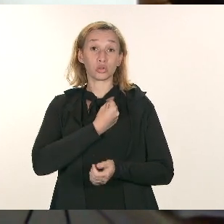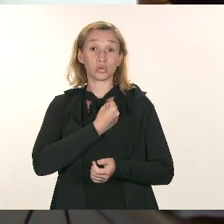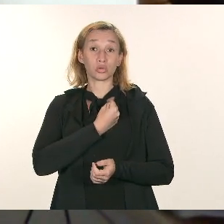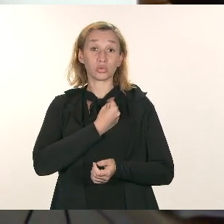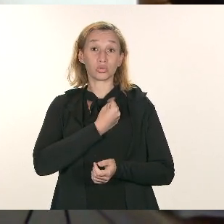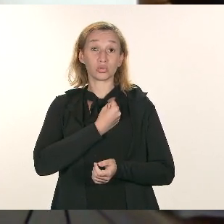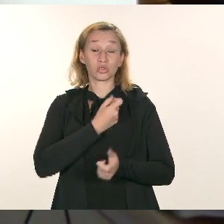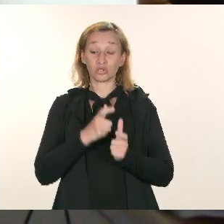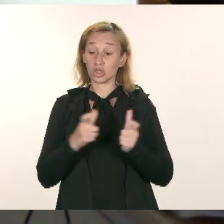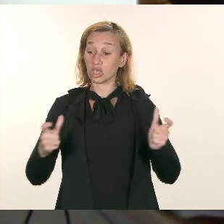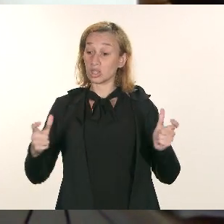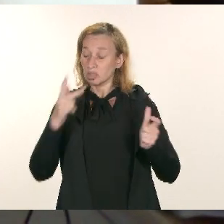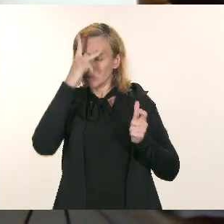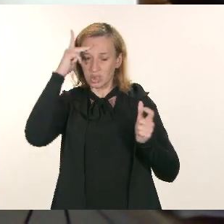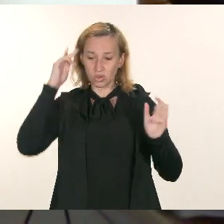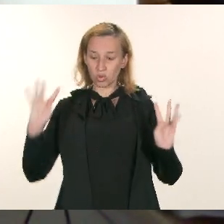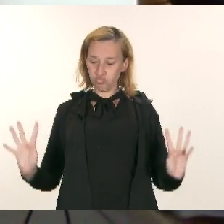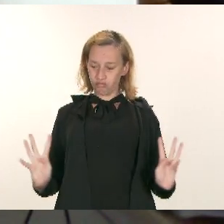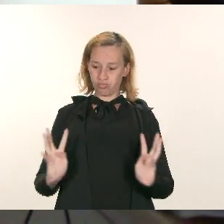a rodo.